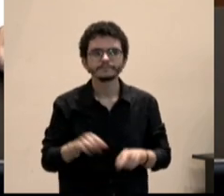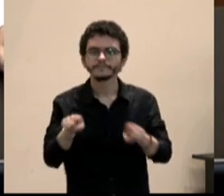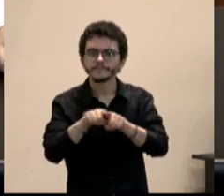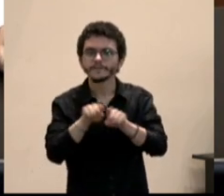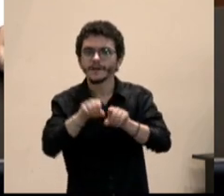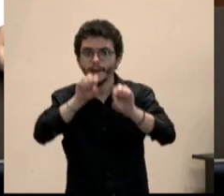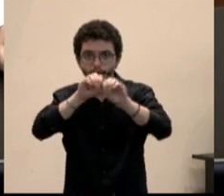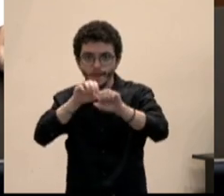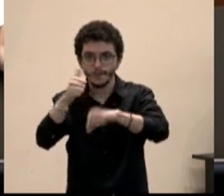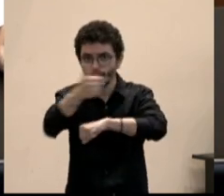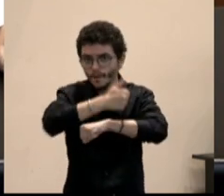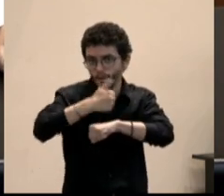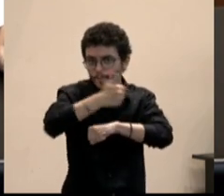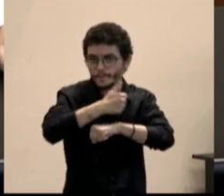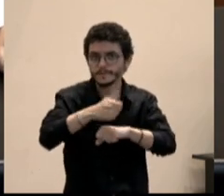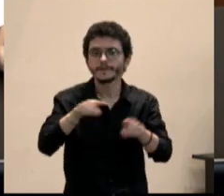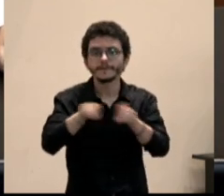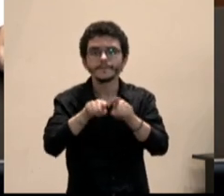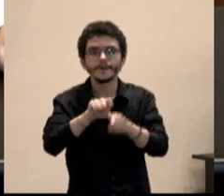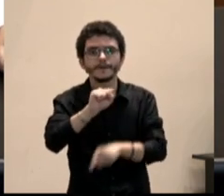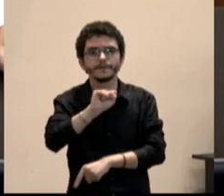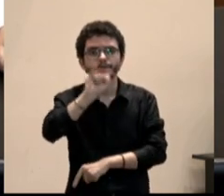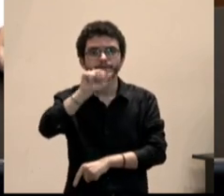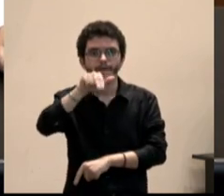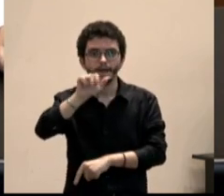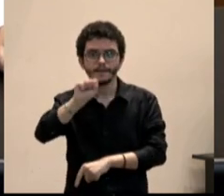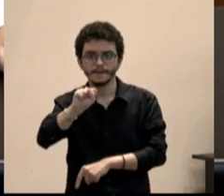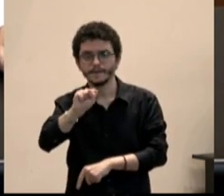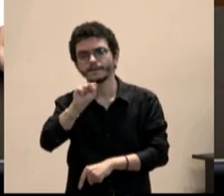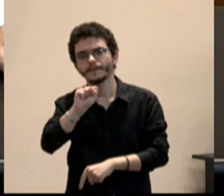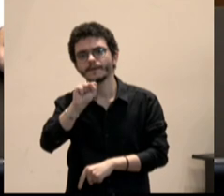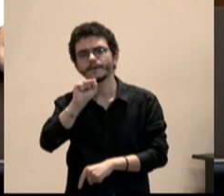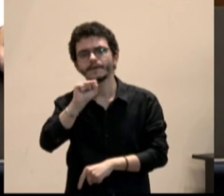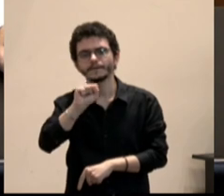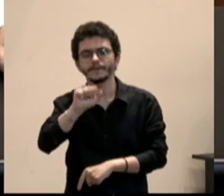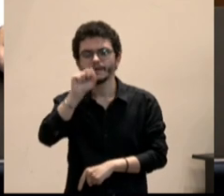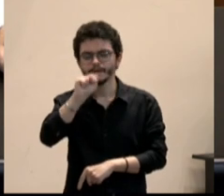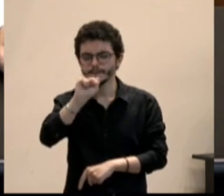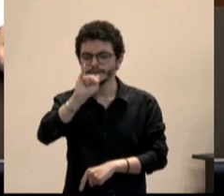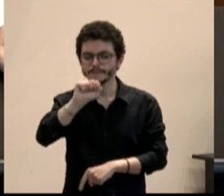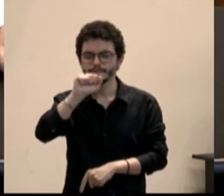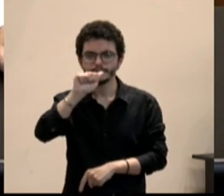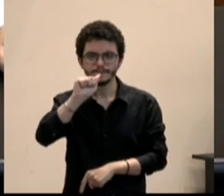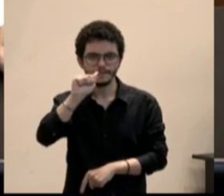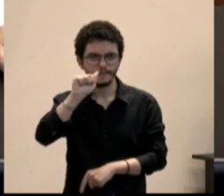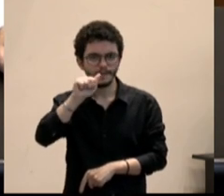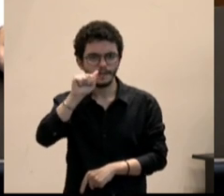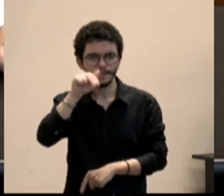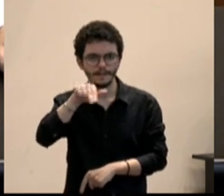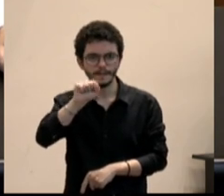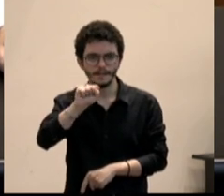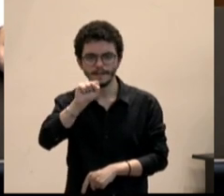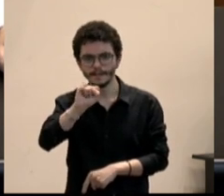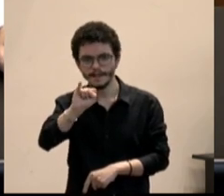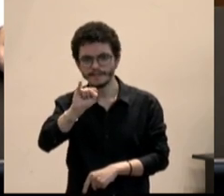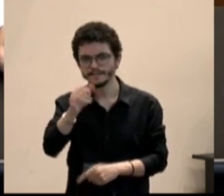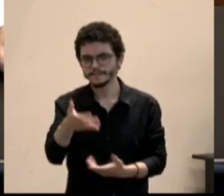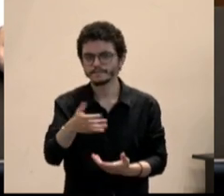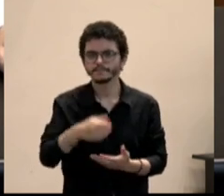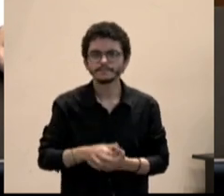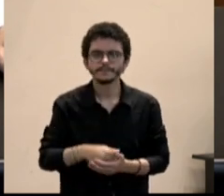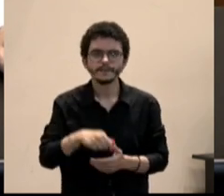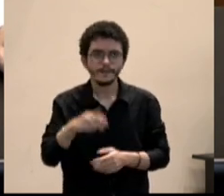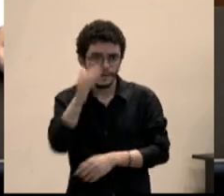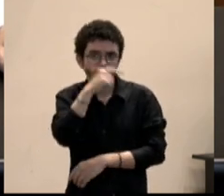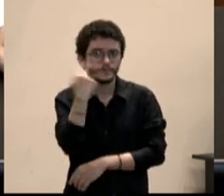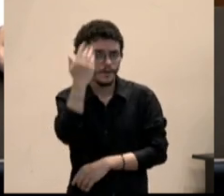profissional e técnica, e o SINASE, que refere-se à educação superior. Nós já sabemos que a pós-graduação